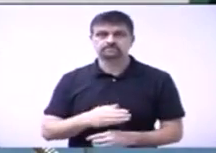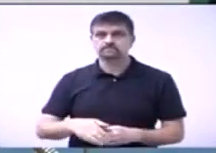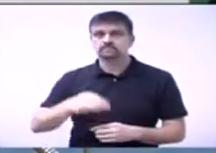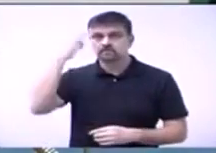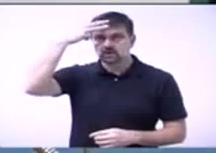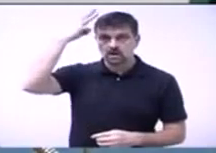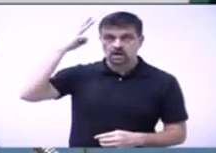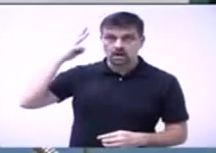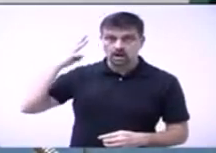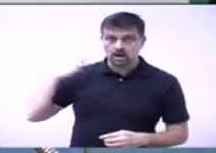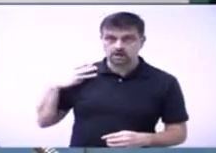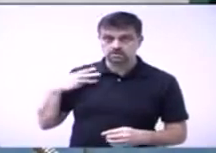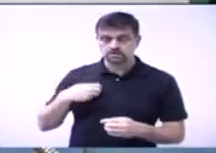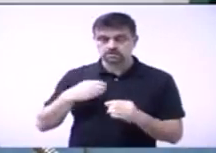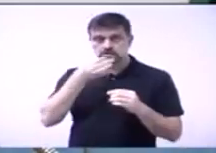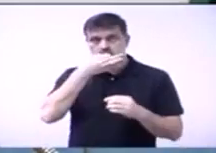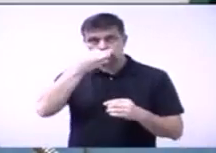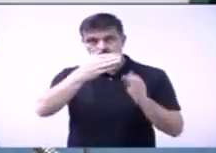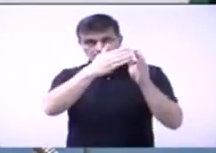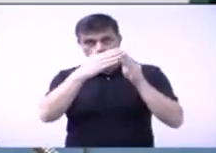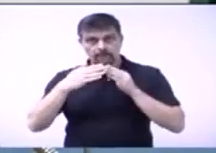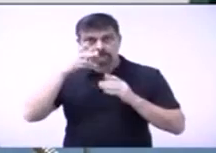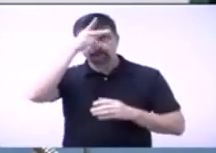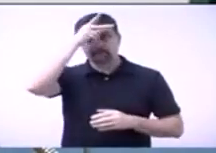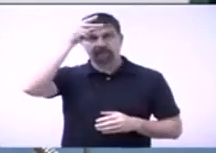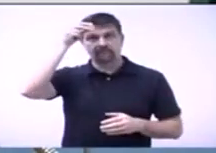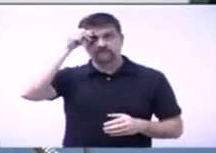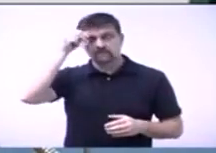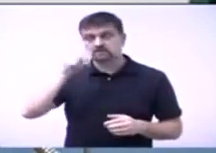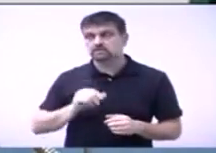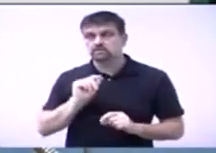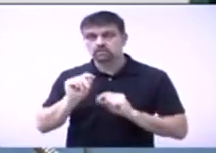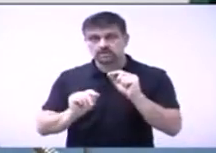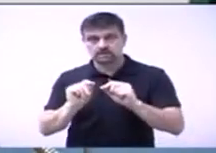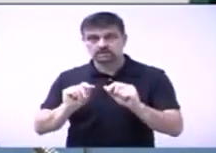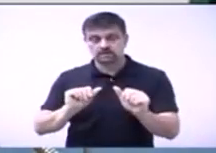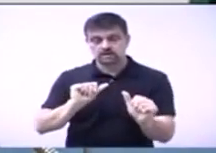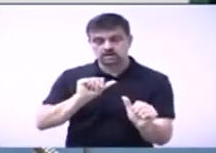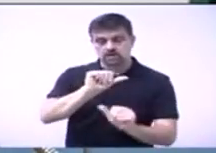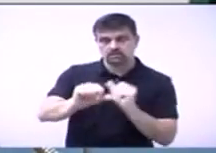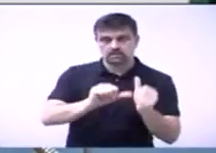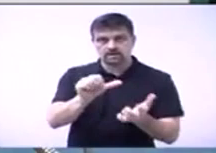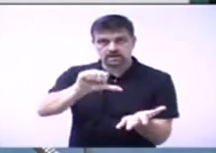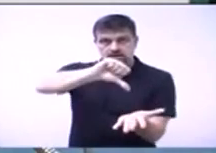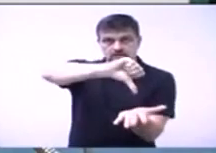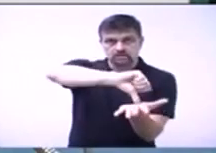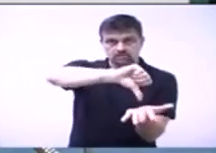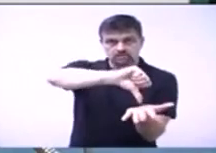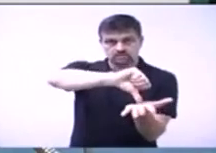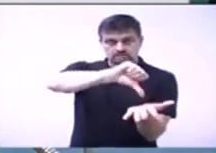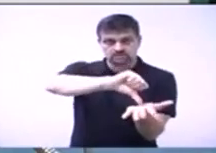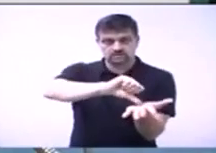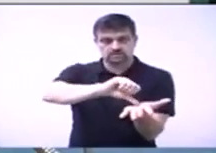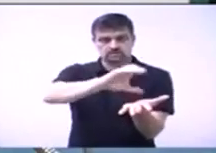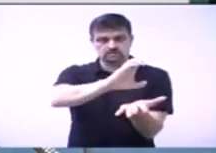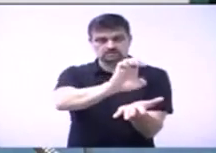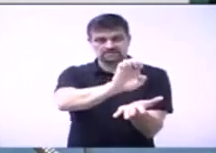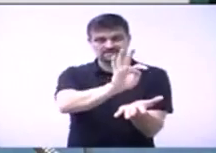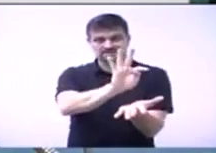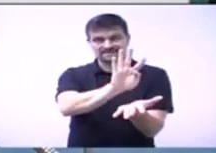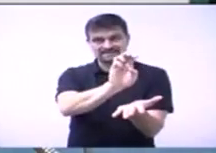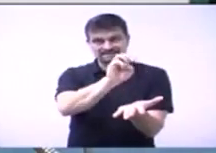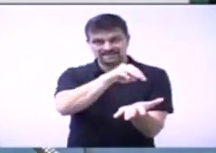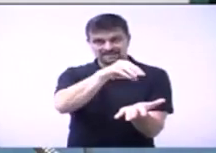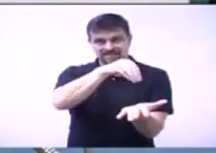vereadora Ângela Duarte, solicita ao Executivo a mudança da sede destinada ao CETREM.